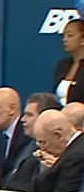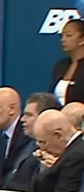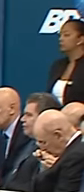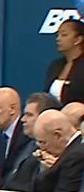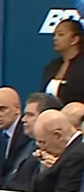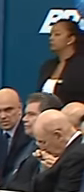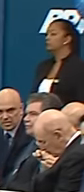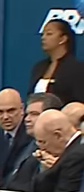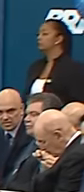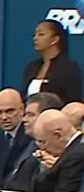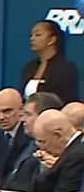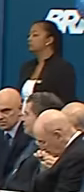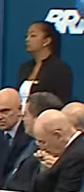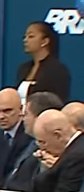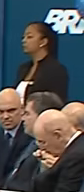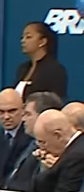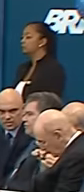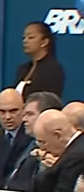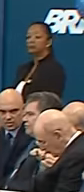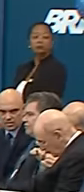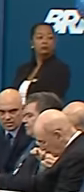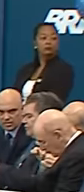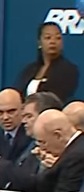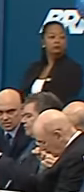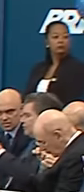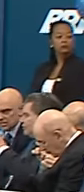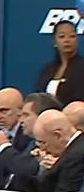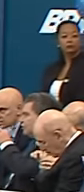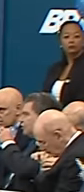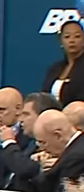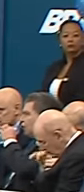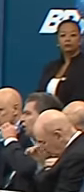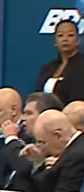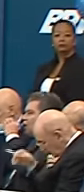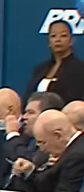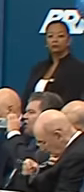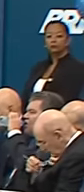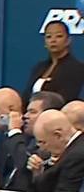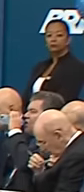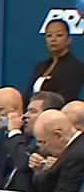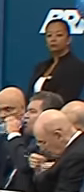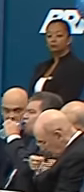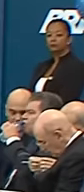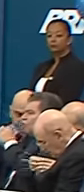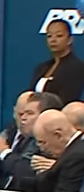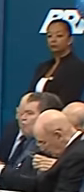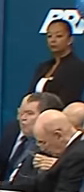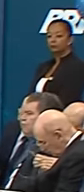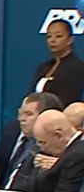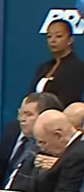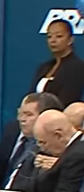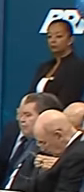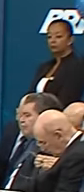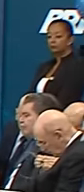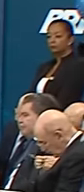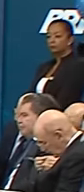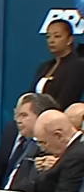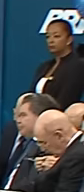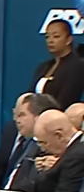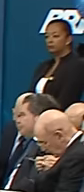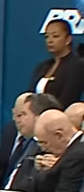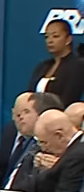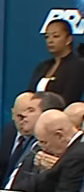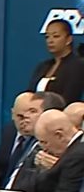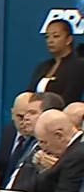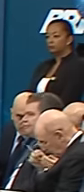35 partidos e em crescimento, não é uma tarefa simples, nem leva ao melhor funcionamento da democracia.